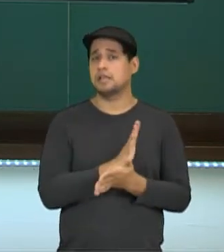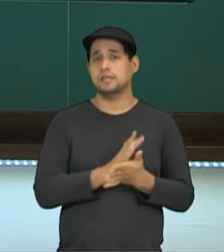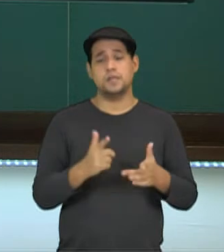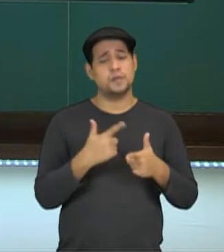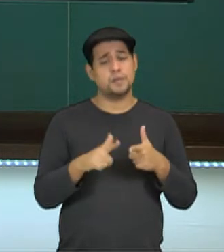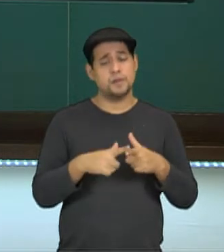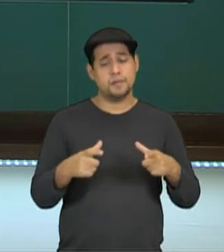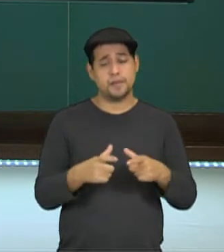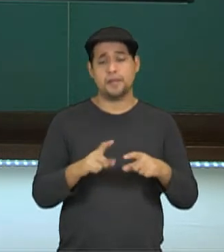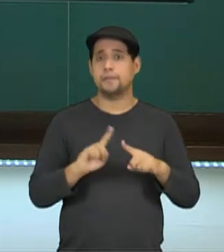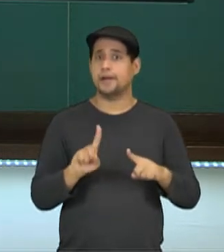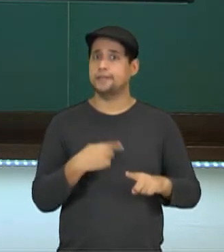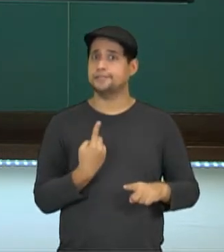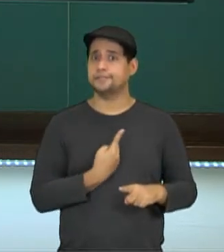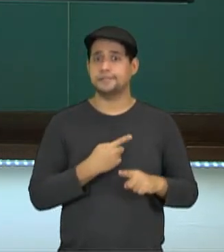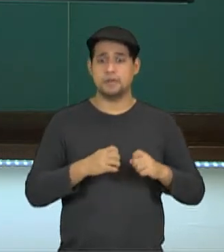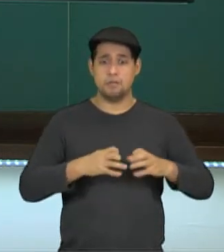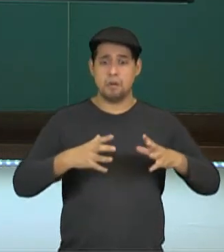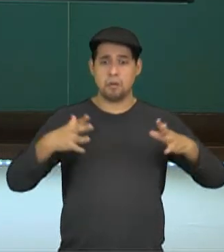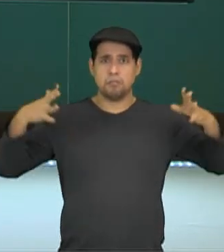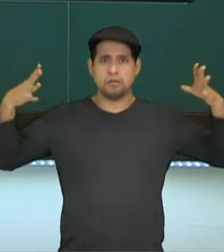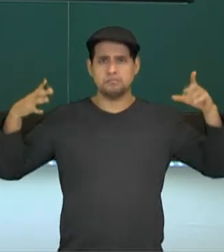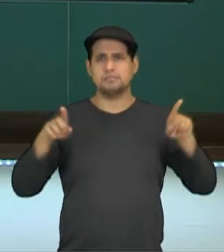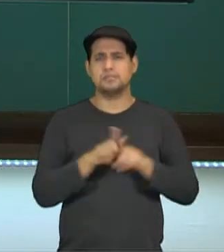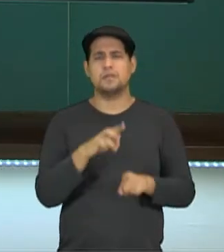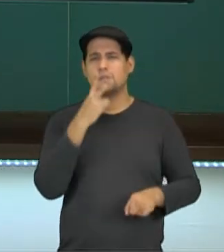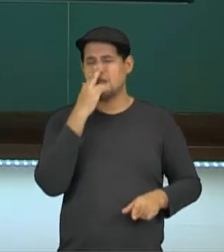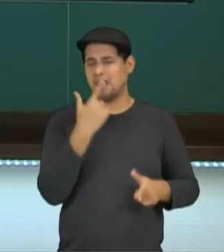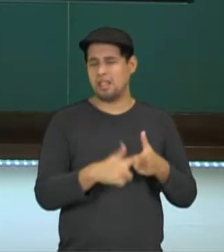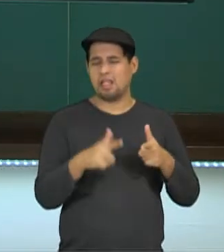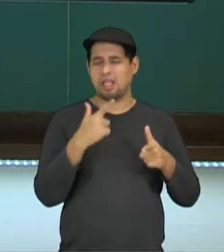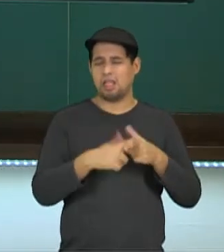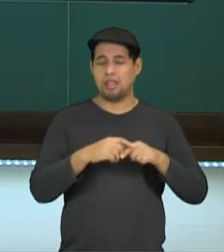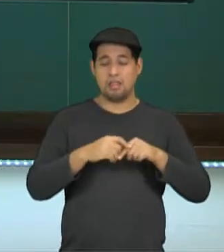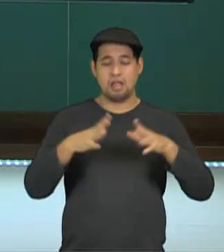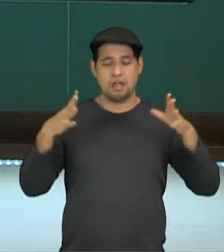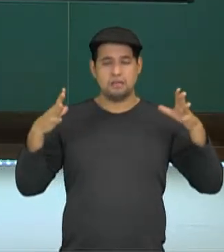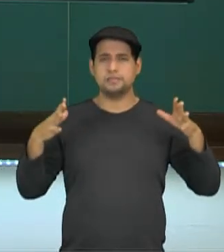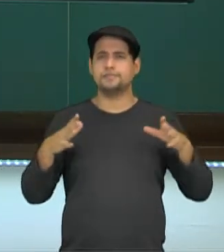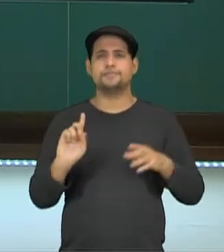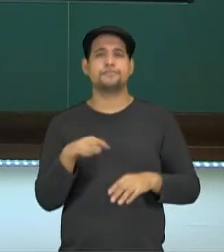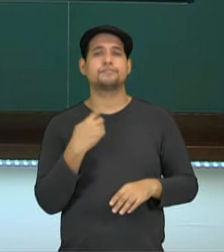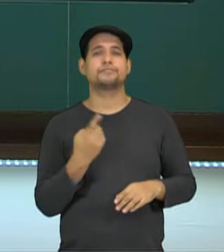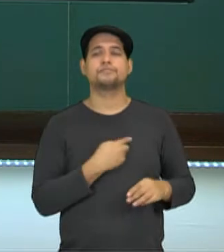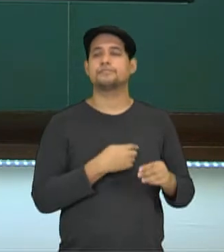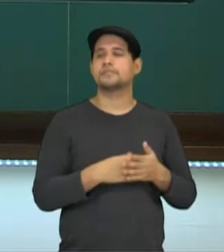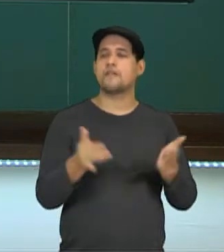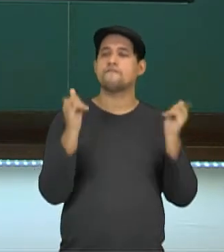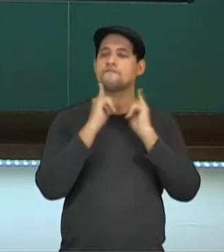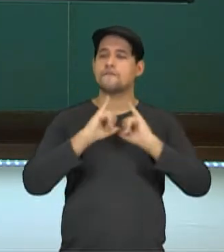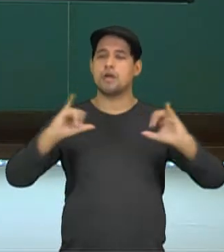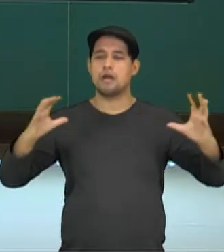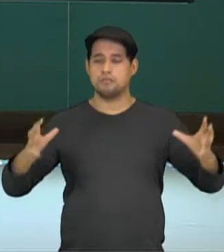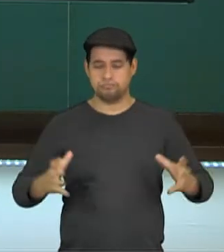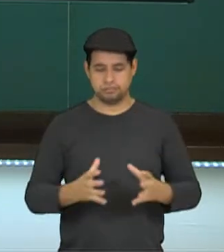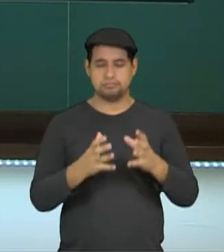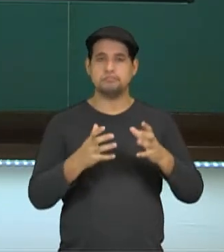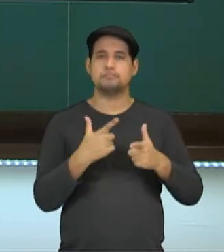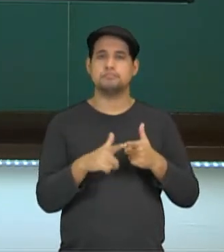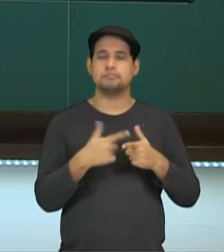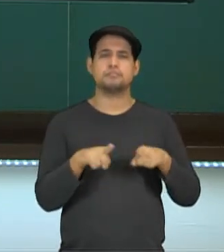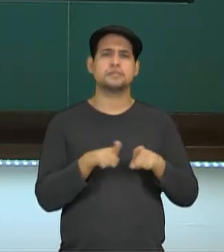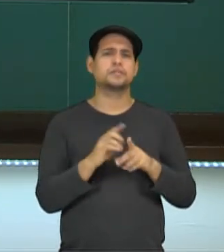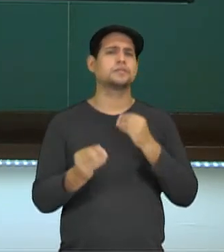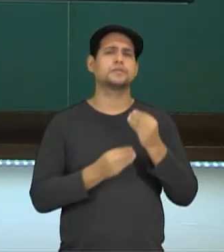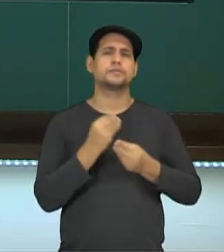é pequeno, mas a gente dimensiona como se fosse um problema grande, né? Vamos coletar as informações desse problema, de